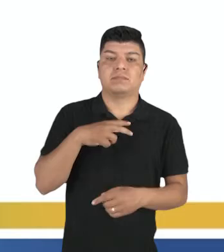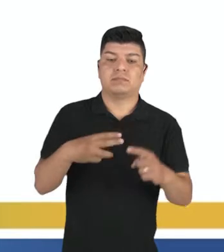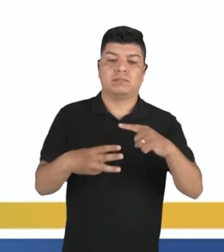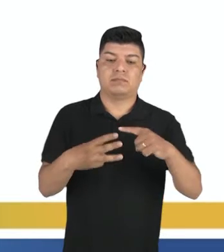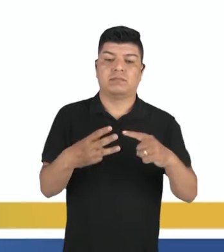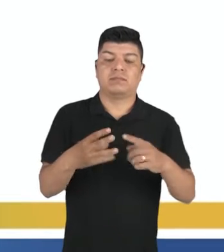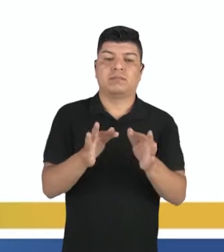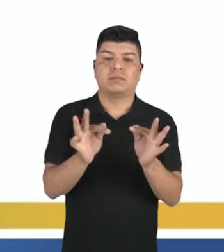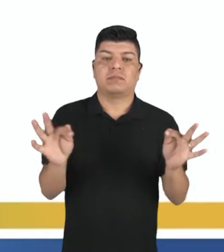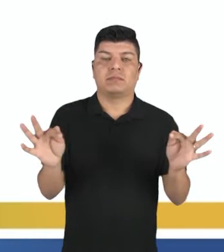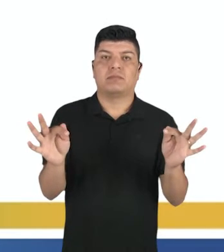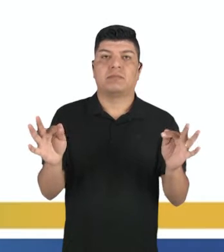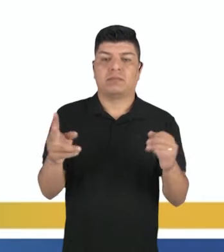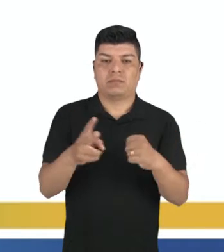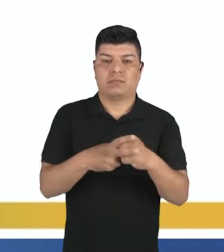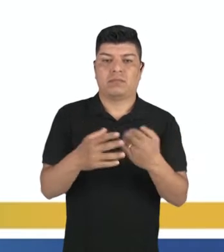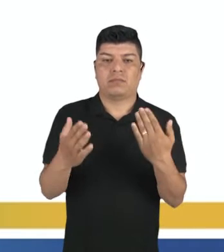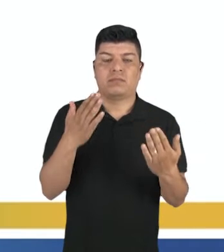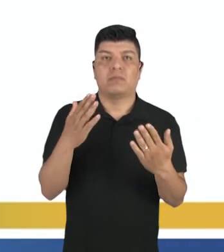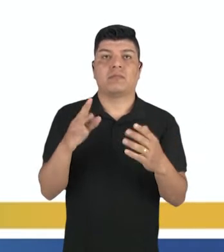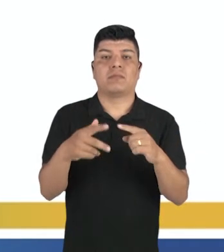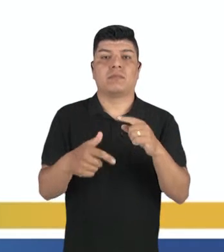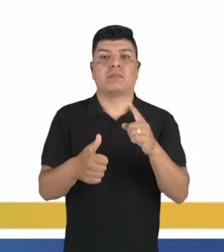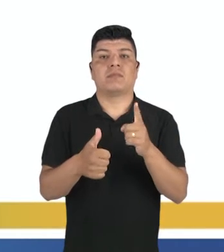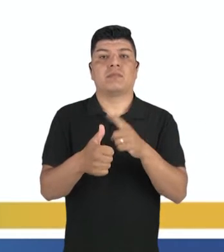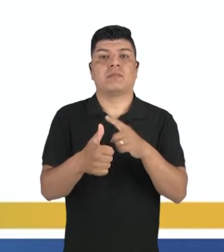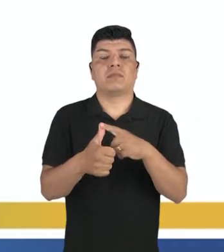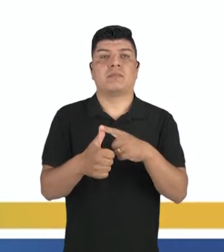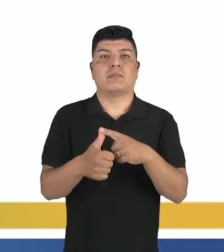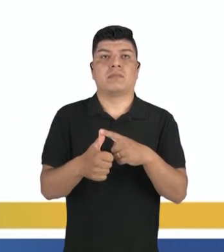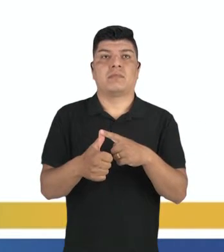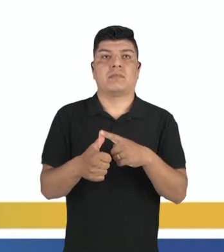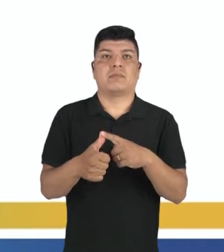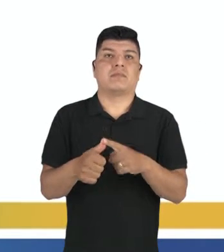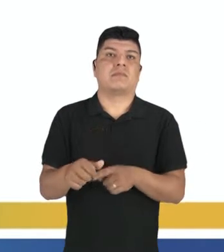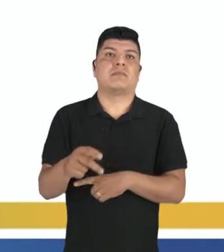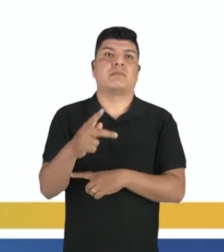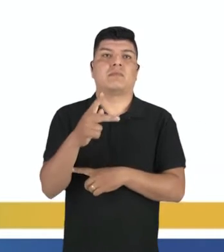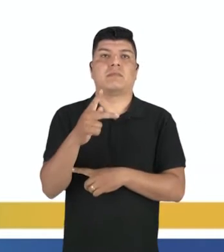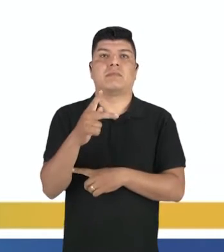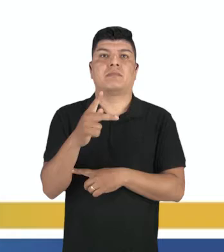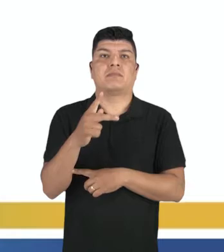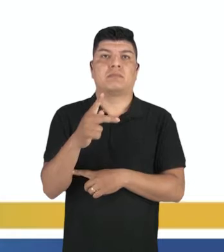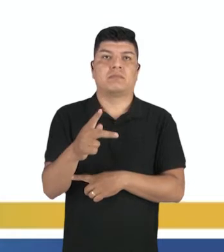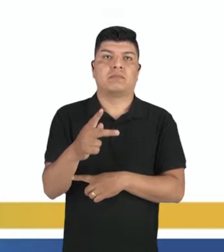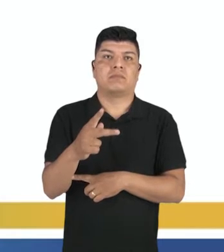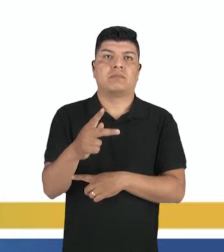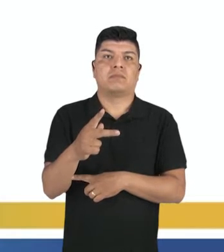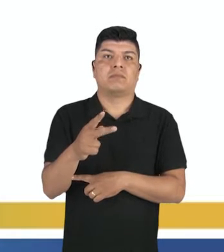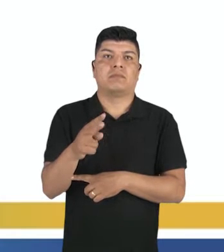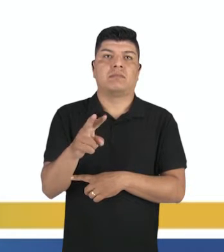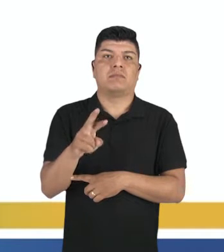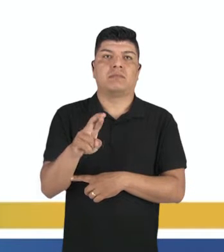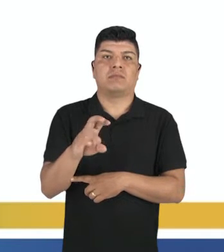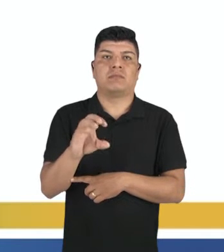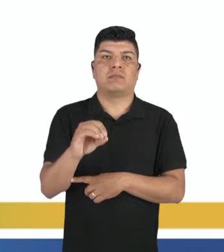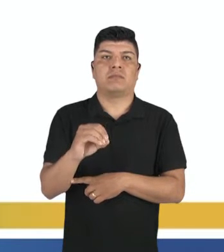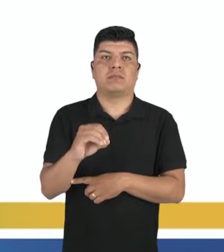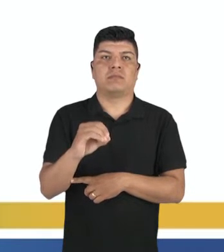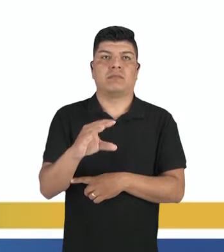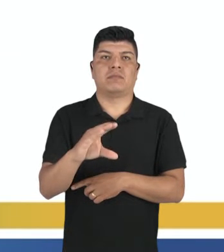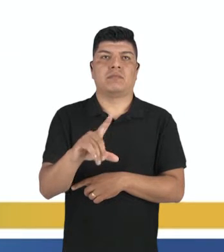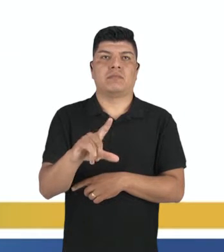na oração em relação ao verbo. Primeiro, lá, ó, próclise, quando o pronome é colocado antes do